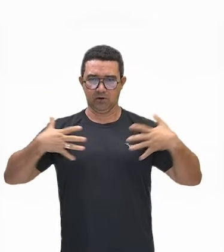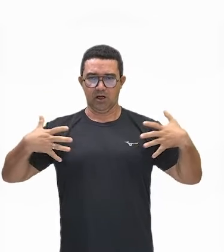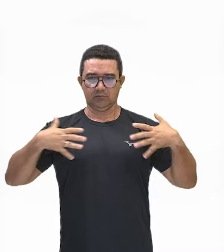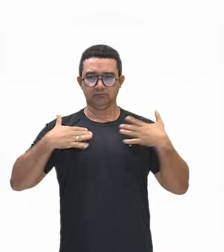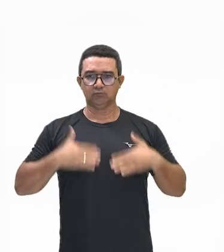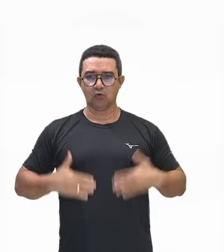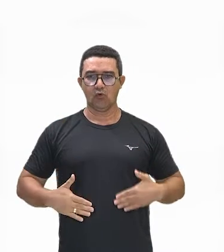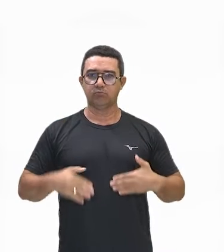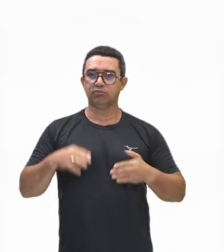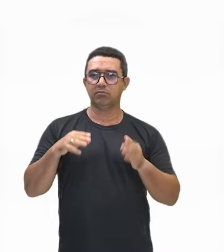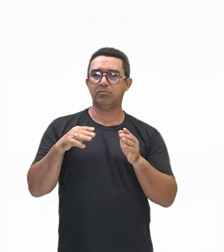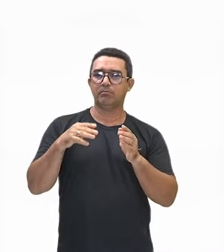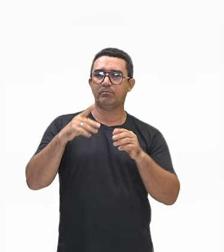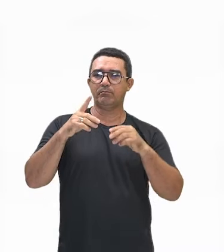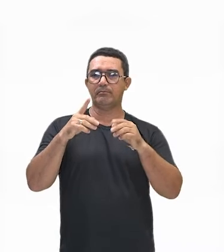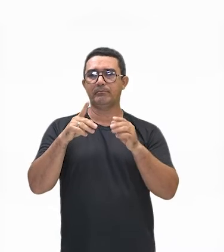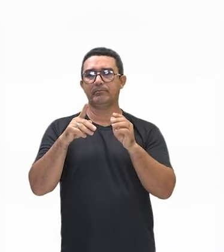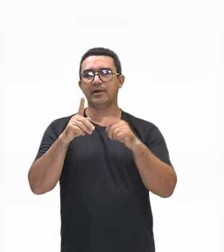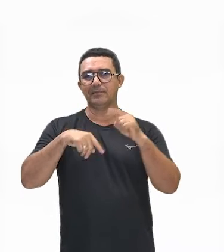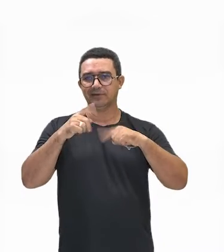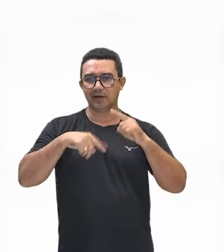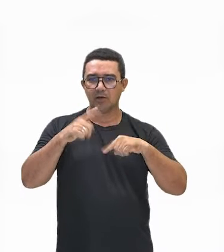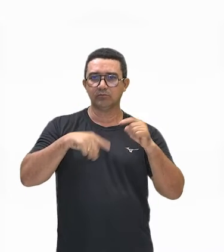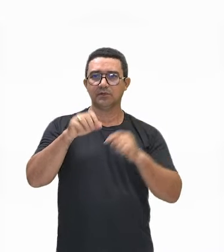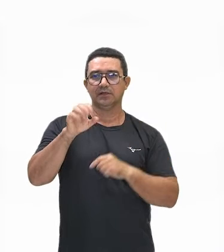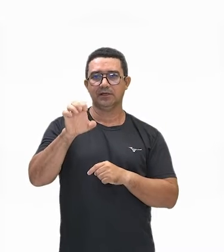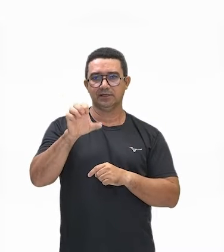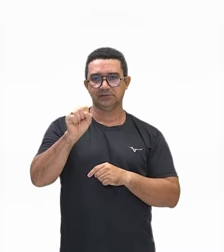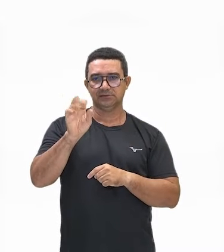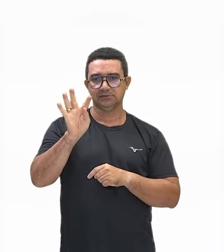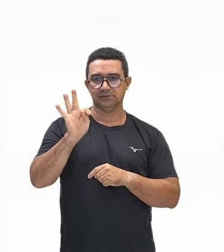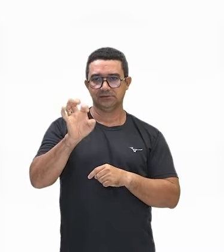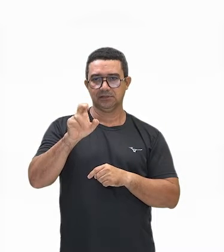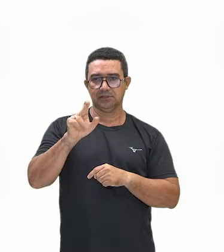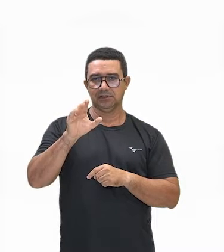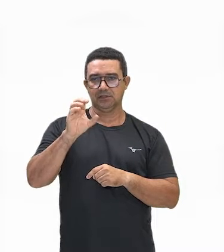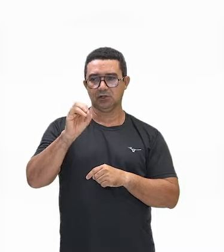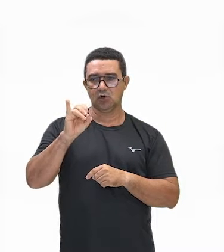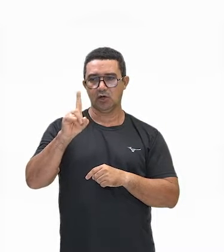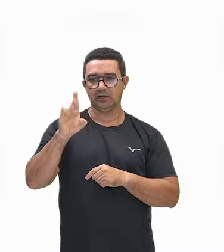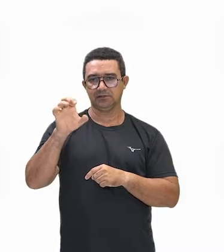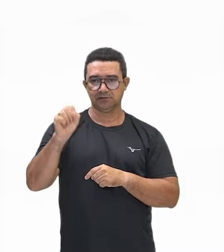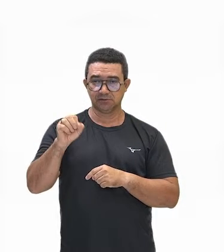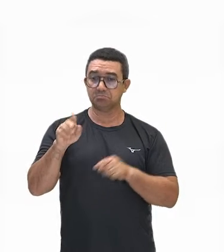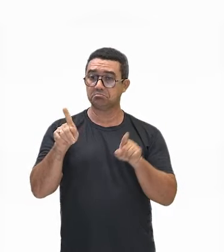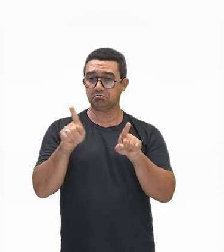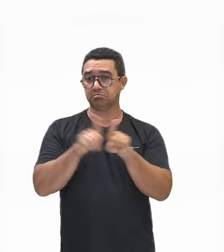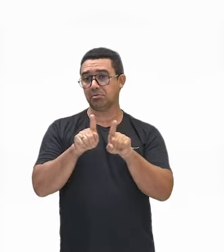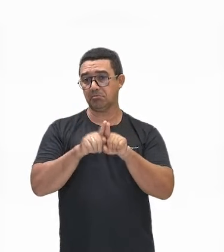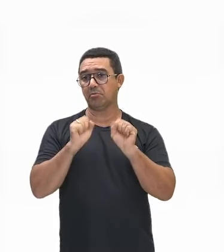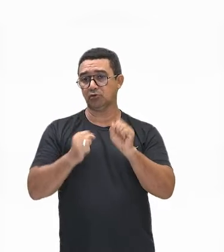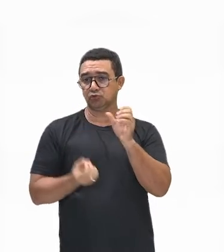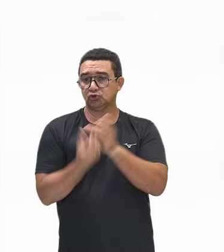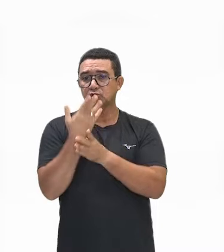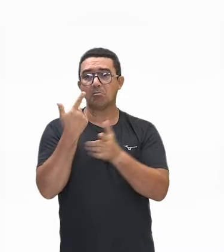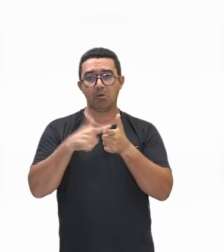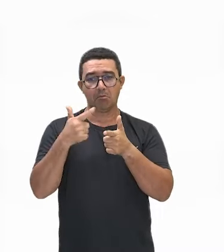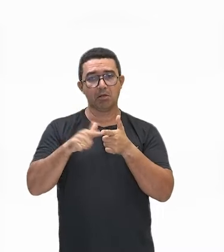pode causar, inclusive, problemas sérios ali no fígado e pode colocar a vida dessas pessoas que estão utilizando esses produtos em